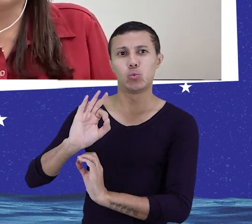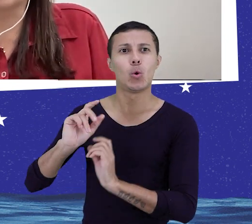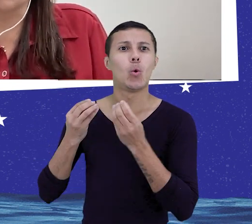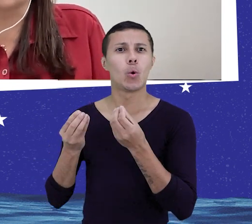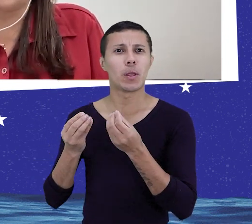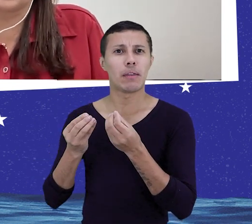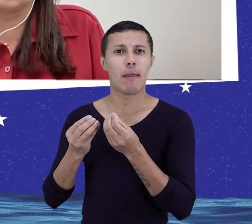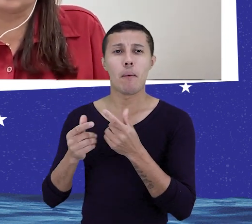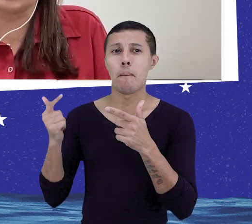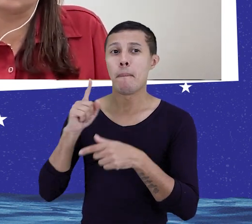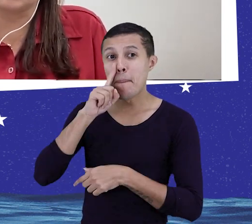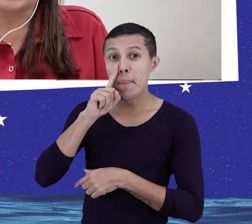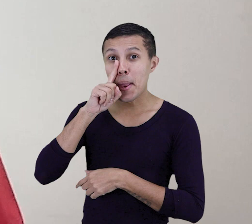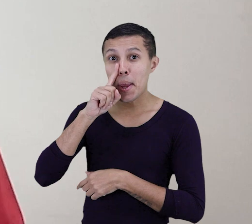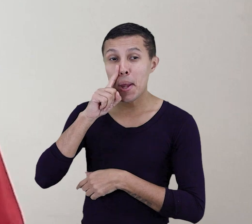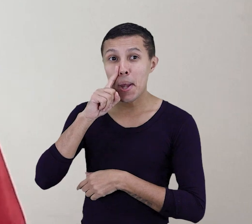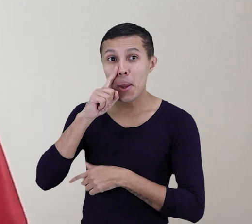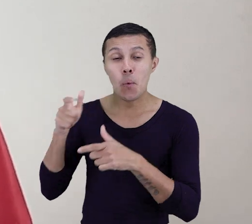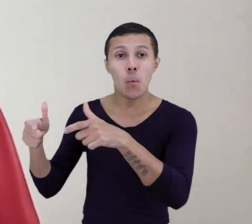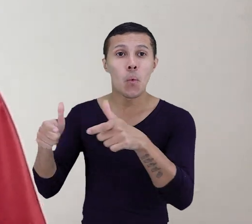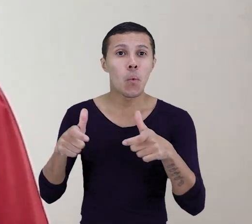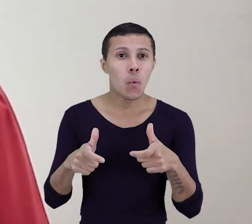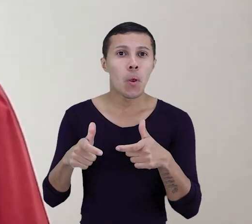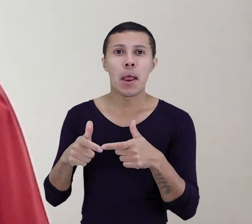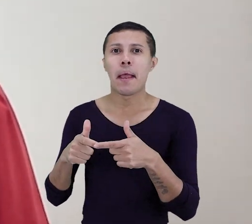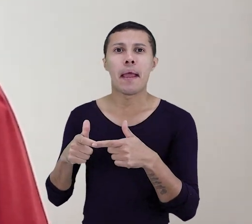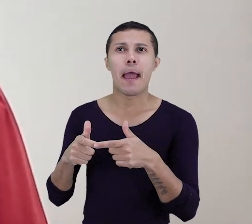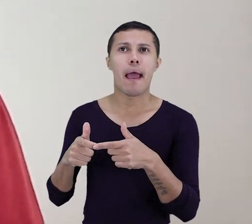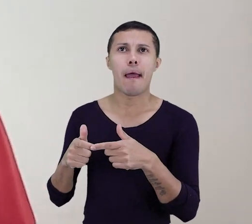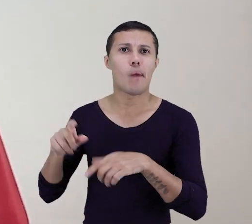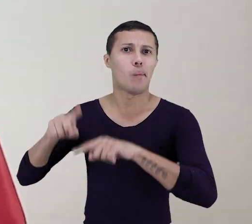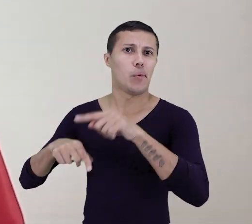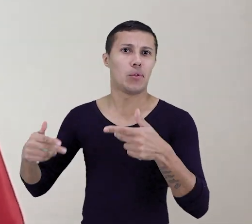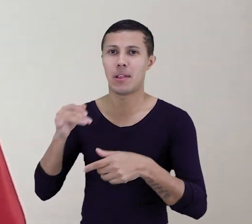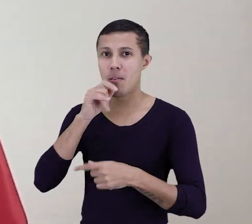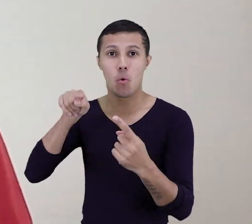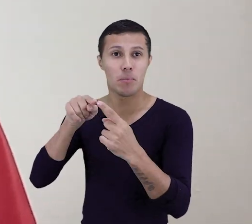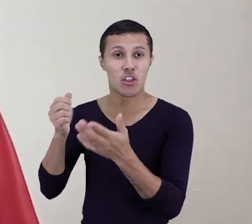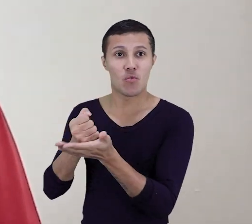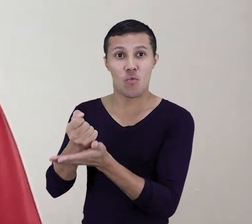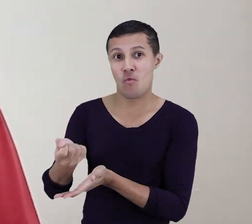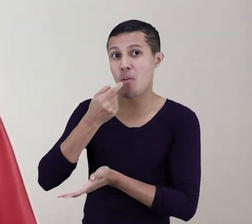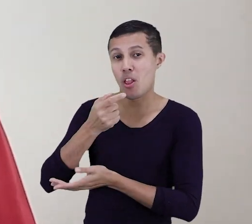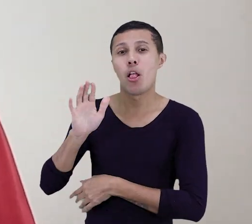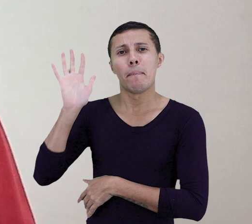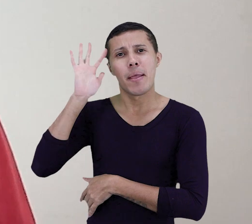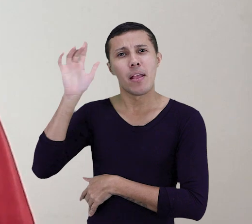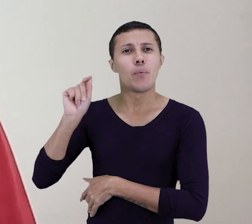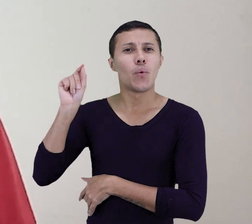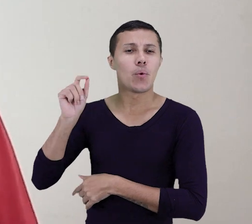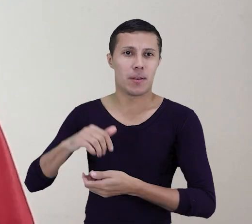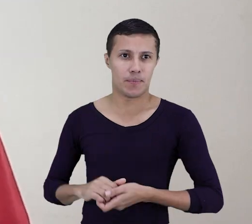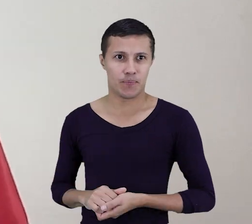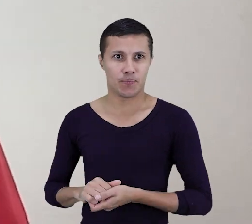nenhum efeito tóxico para aquele organismo. Seja ele com objetivo farmacêutico nós pensamos também